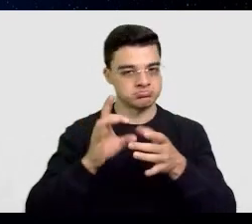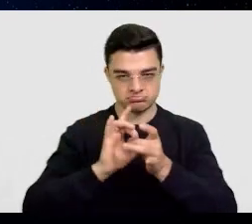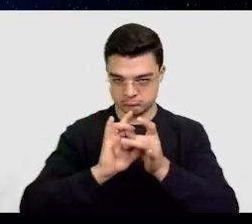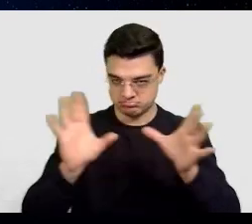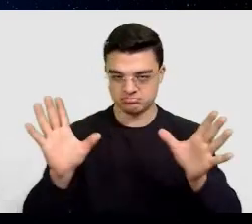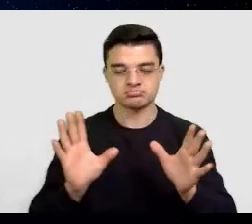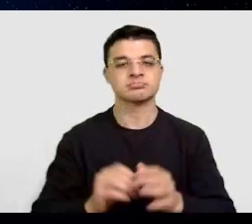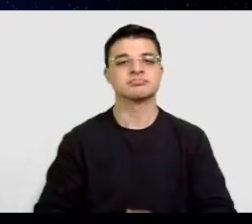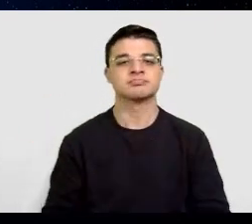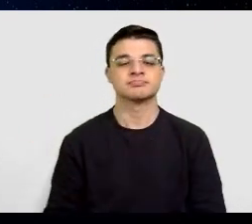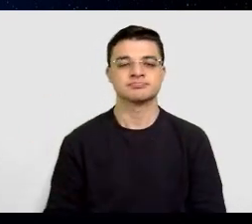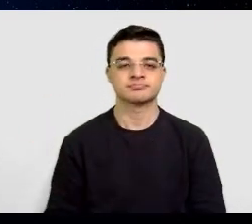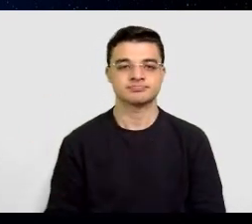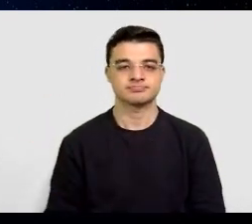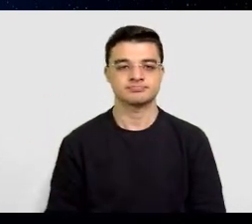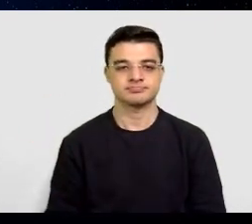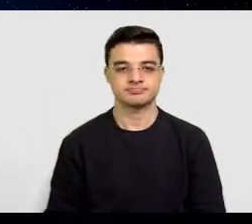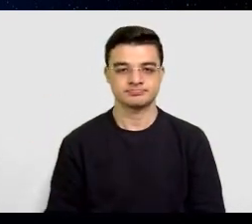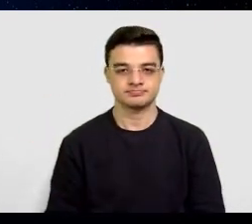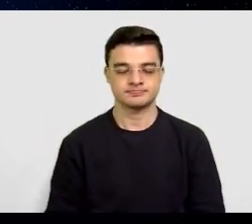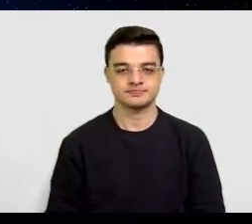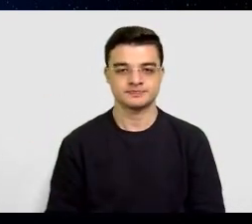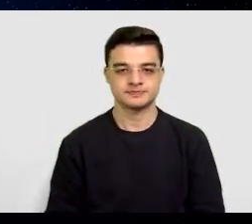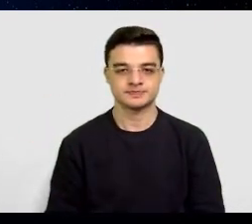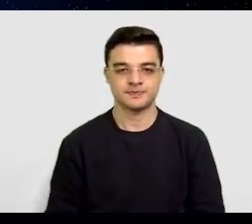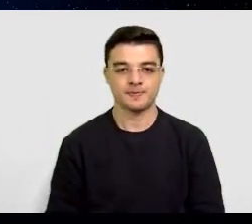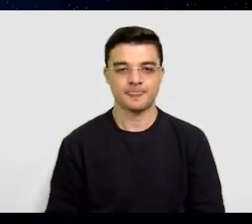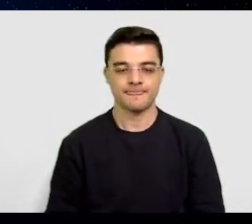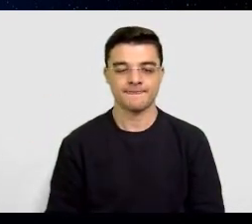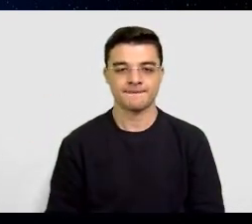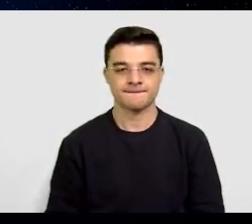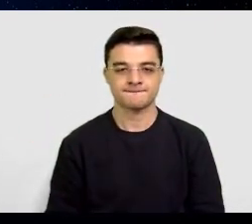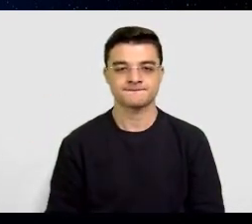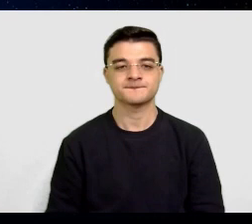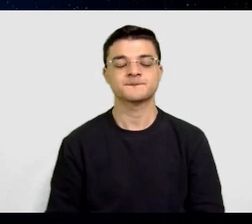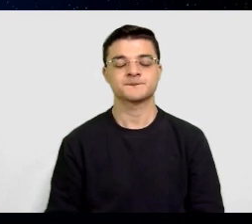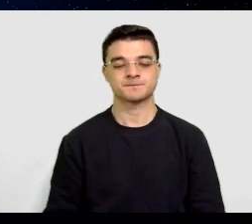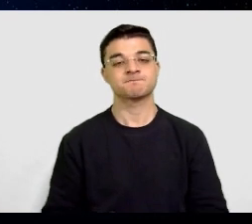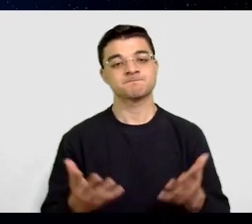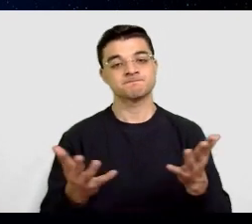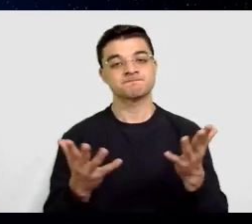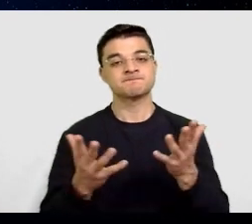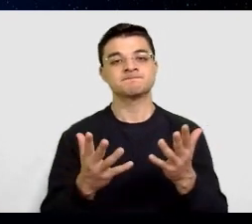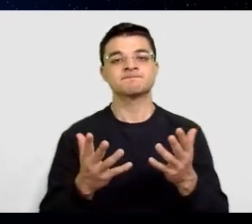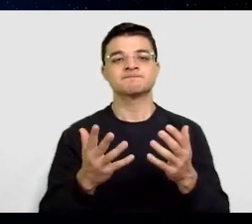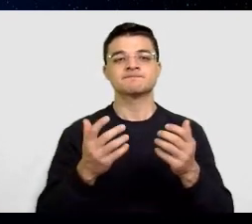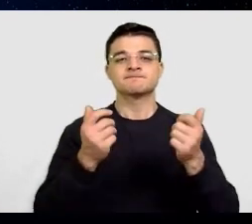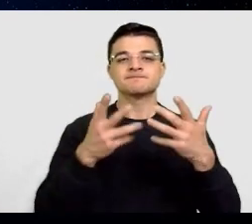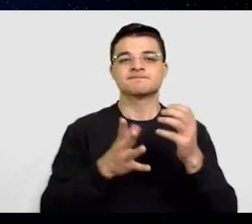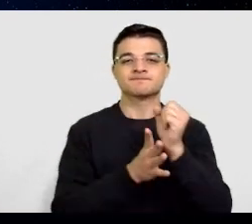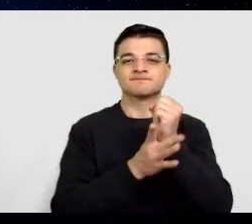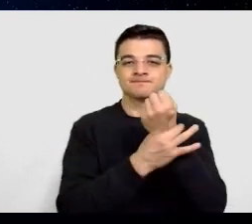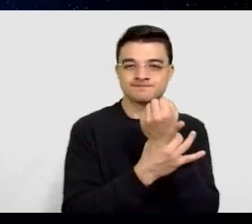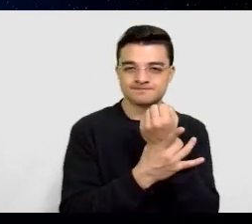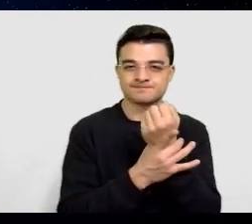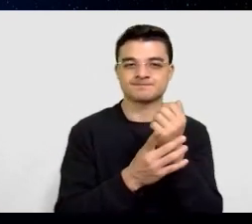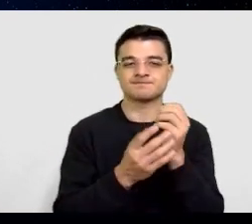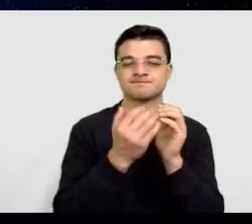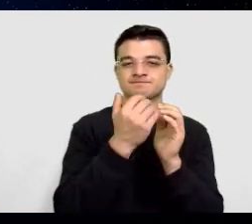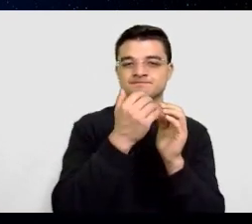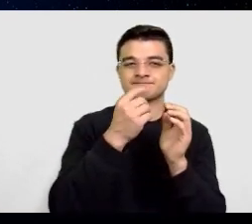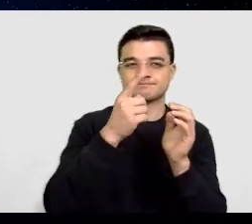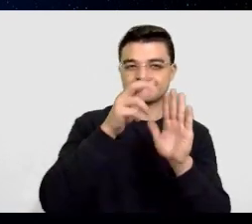Beleza. Uma vez que a gente entendeu isso, tem as normas de segurança, né, que são prescritas. Cada instituição ela tem que fazer a